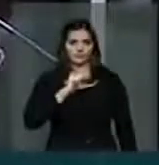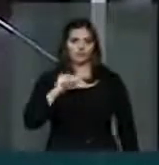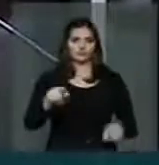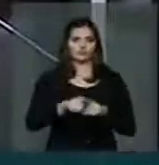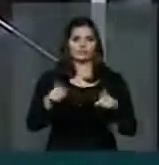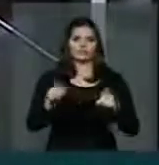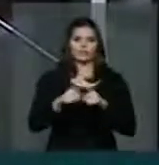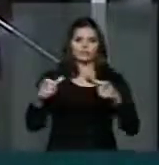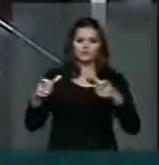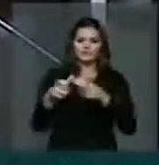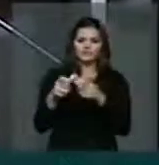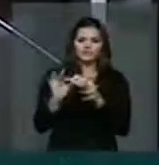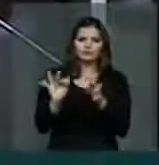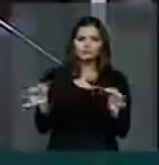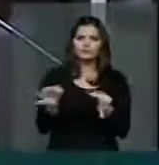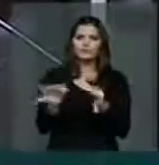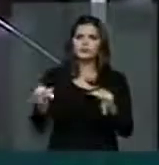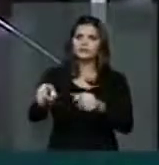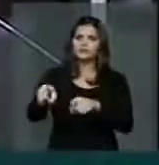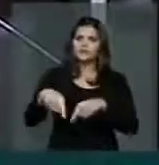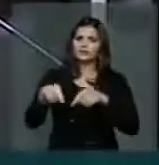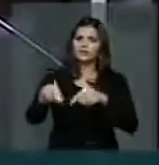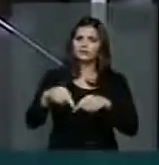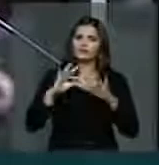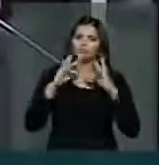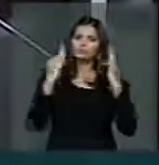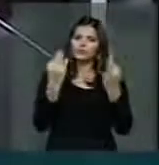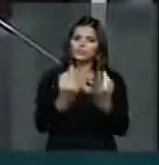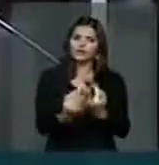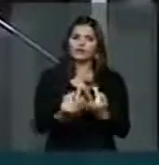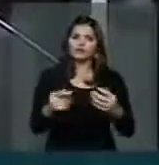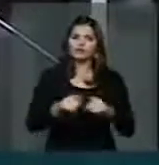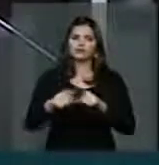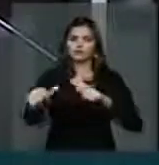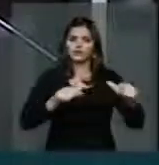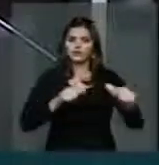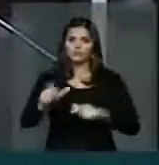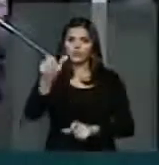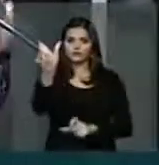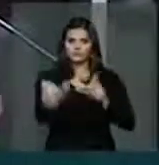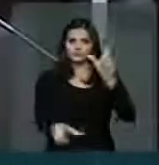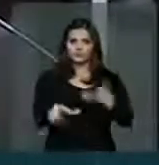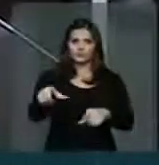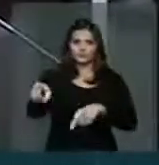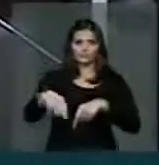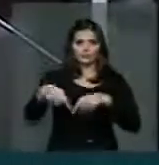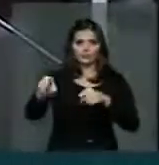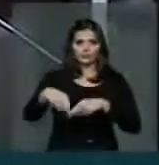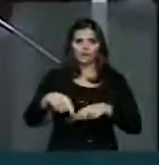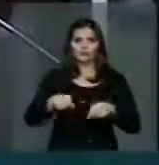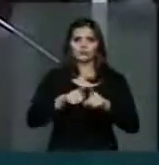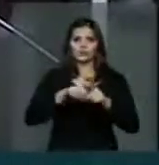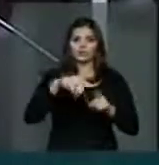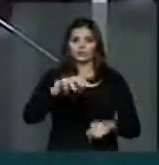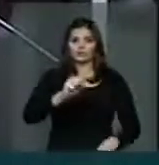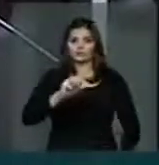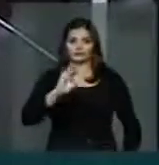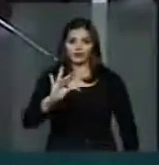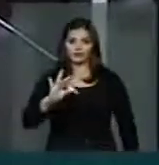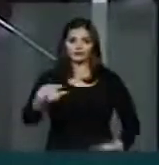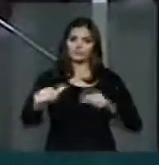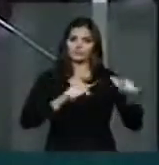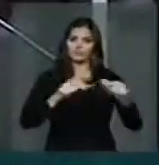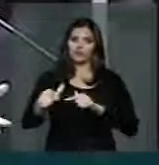dos pequenos agricultores, da agricultura familiar, dos trabalhadores rurais, dos trabalhadores sem terra, que com a